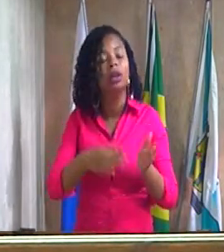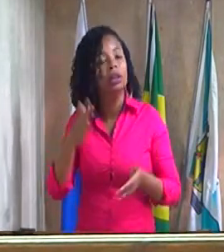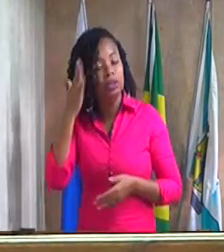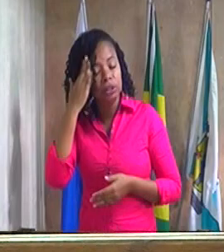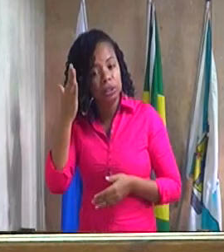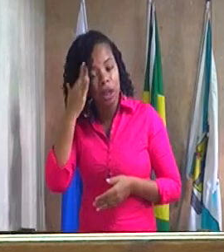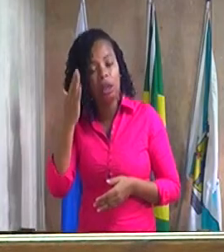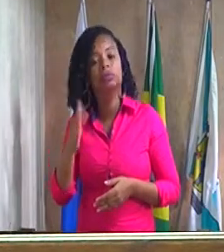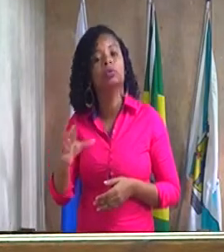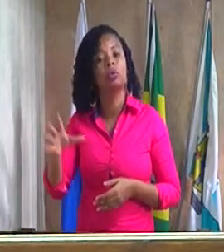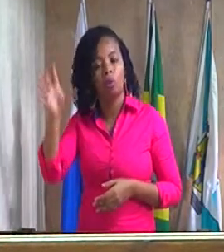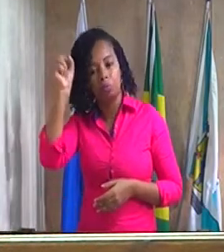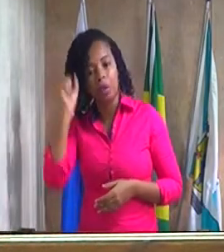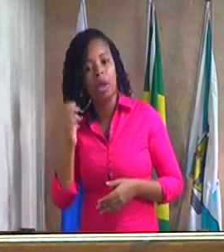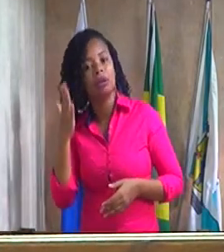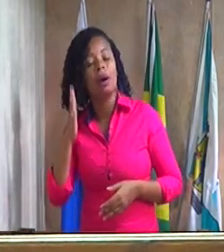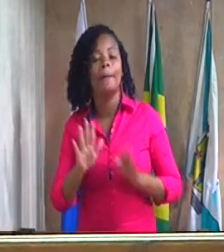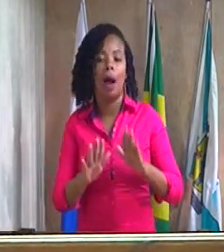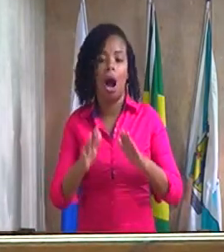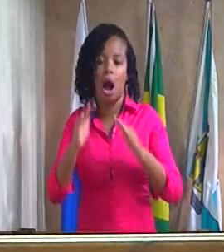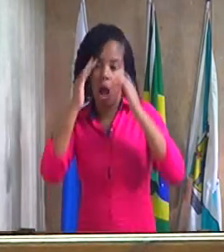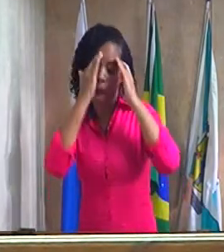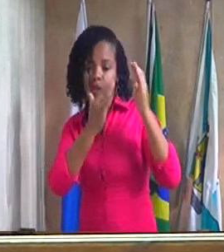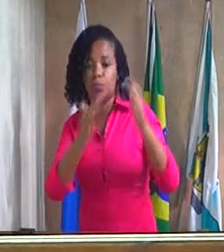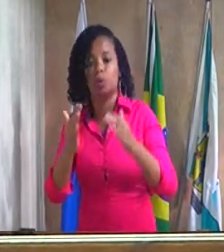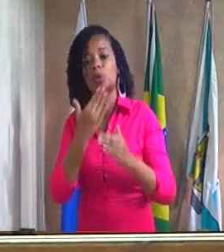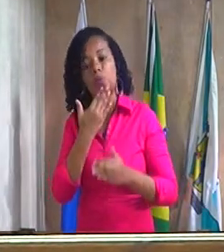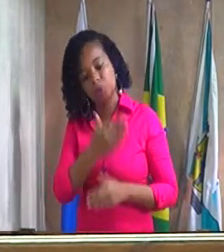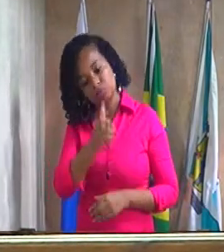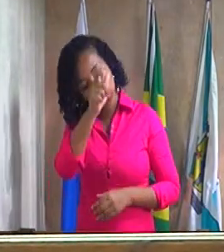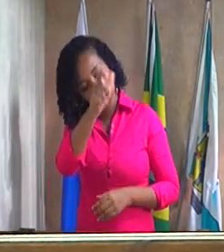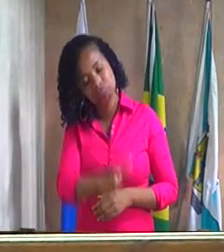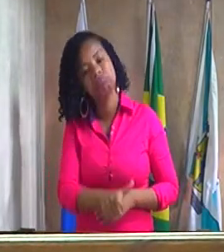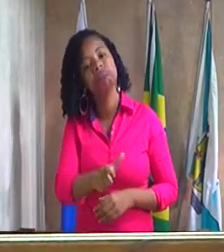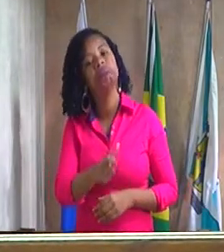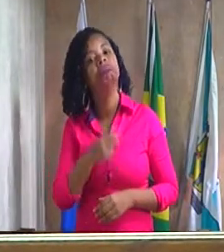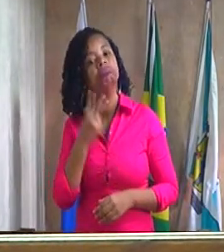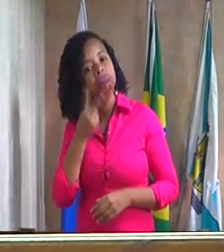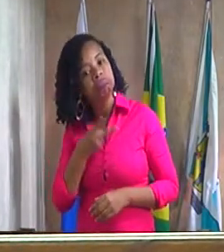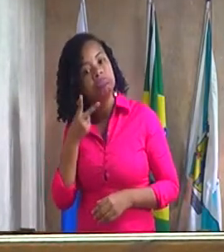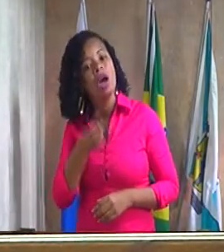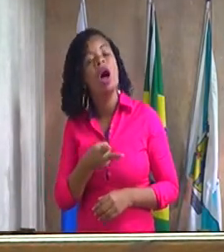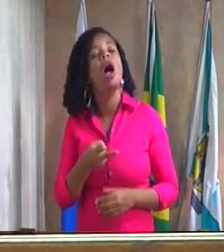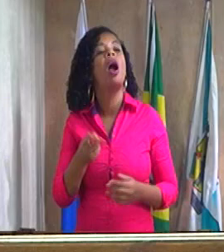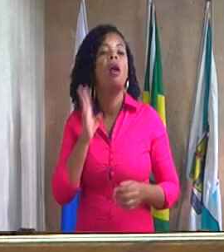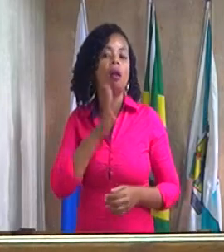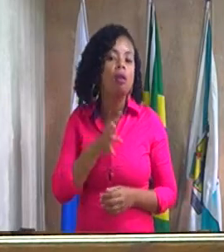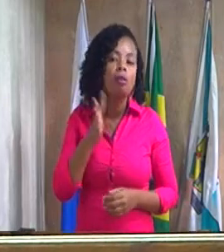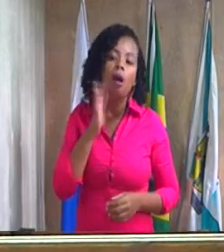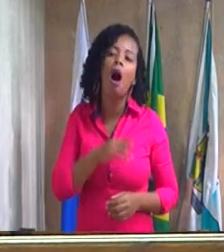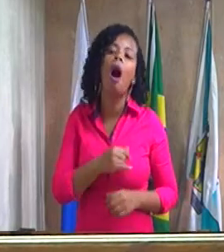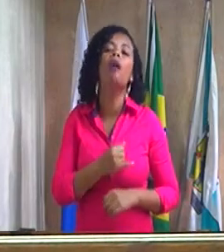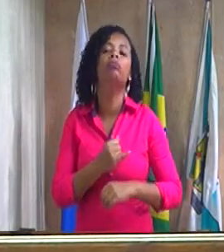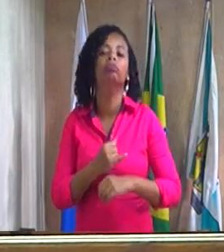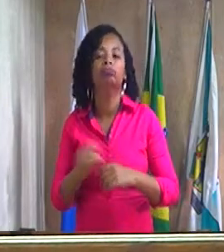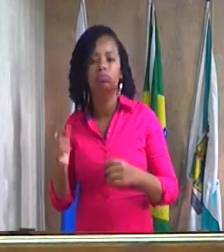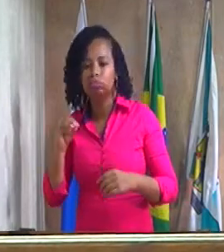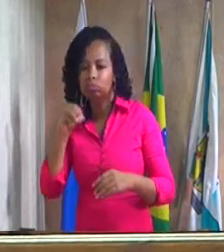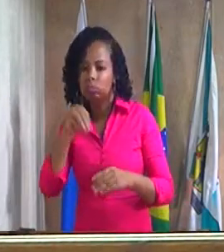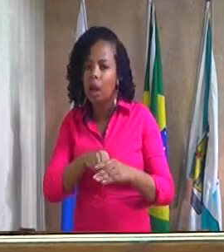pedido de vista de Vossa Excelência. Tá bom? Vossa Excelência está usando de uma forma bacana, institucional,